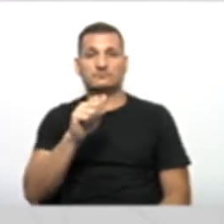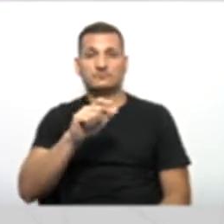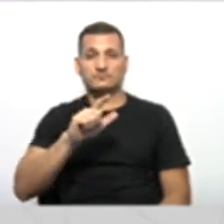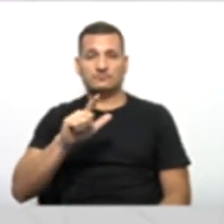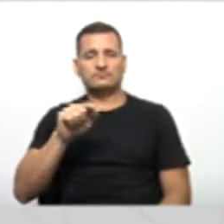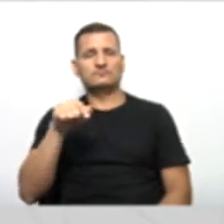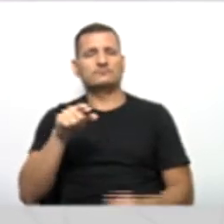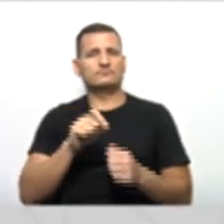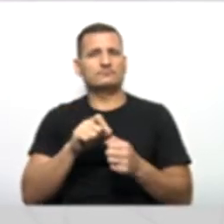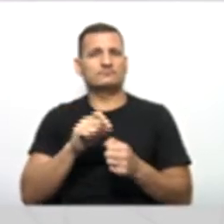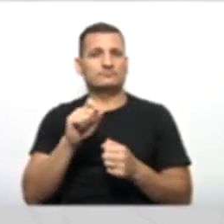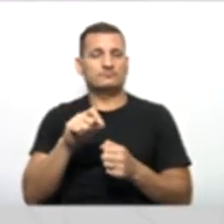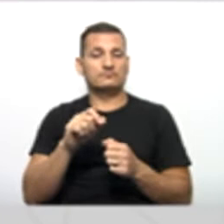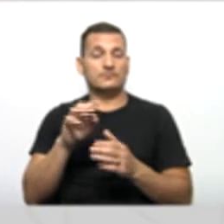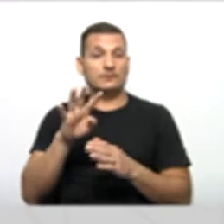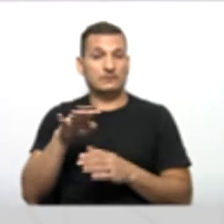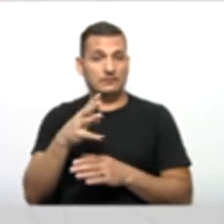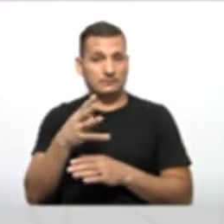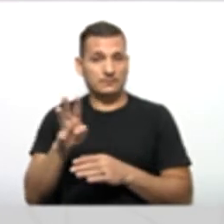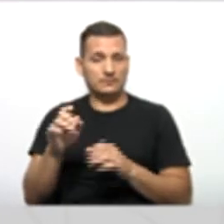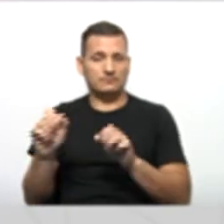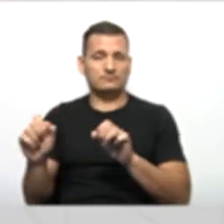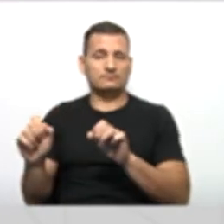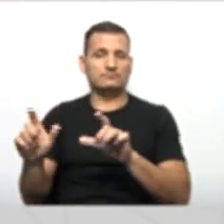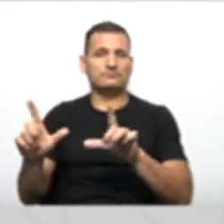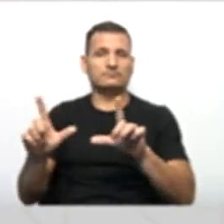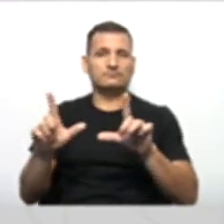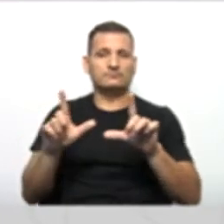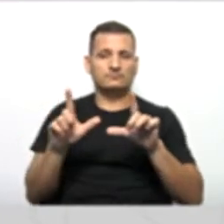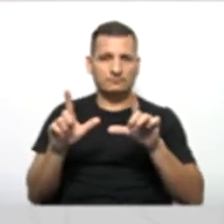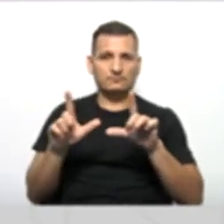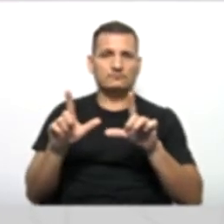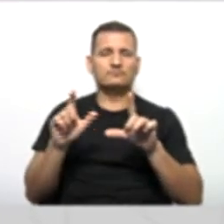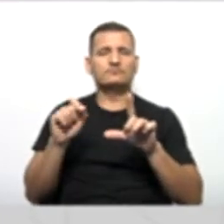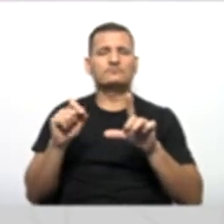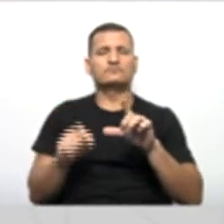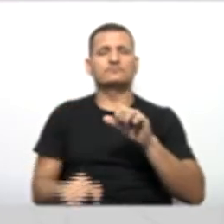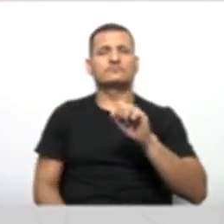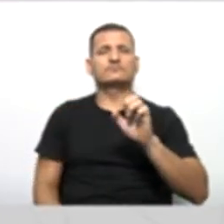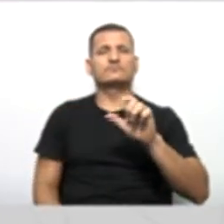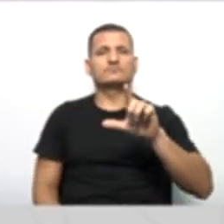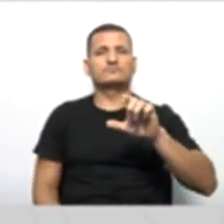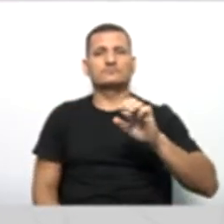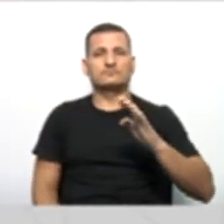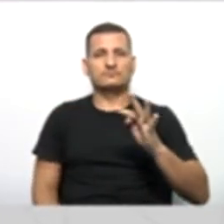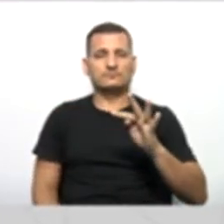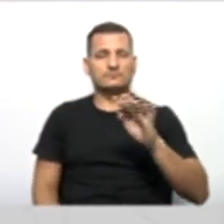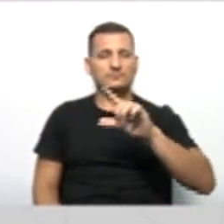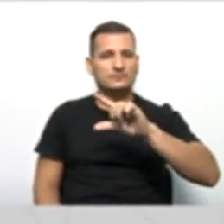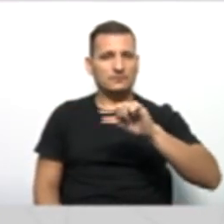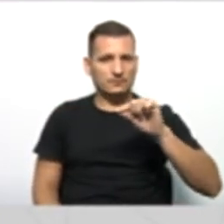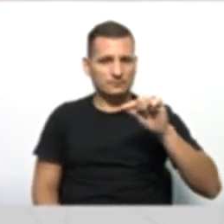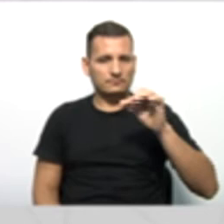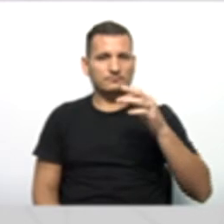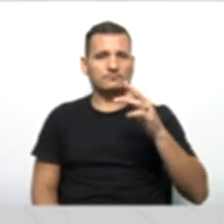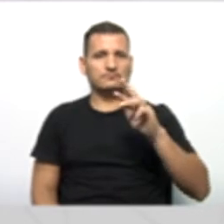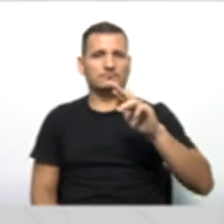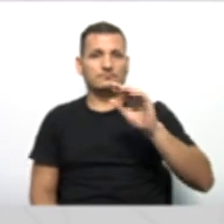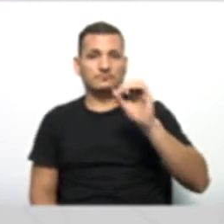tabela de acordo com o comando select frontal voltar aqui pro meu ato certo